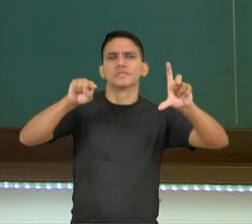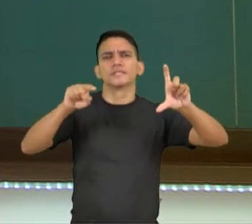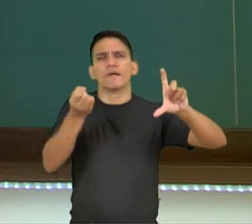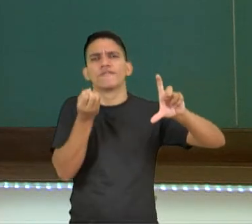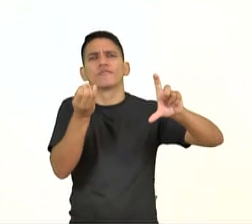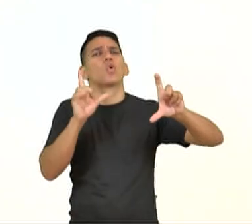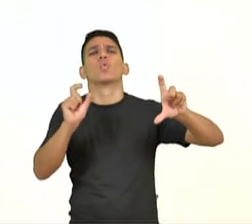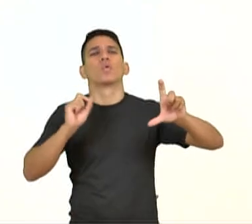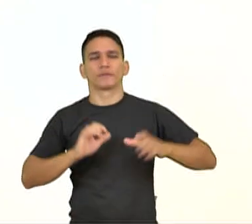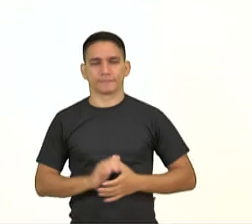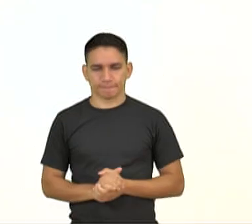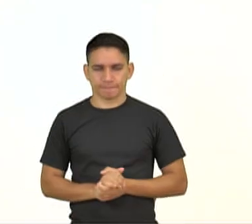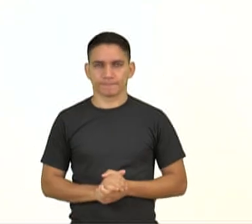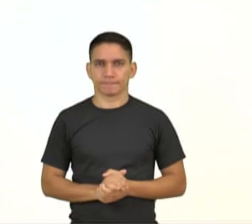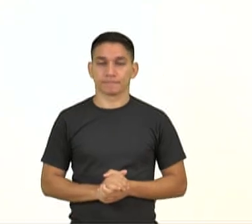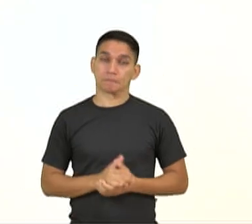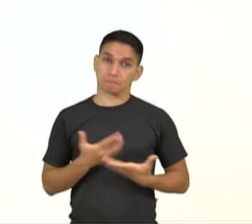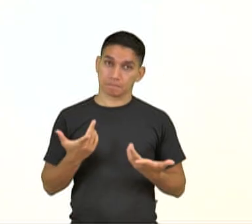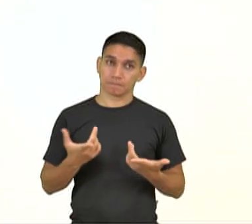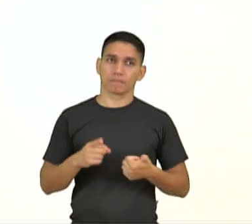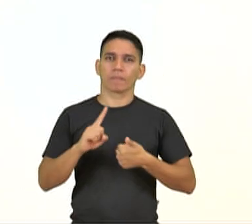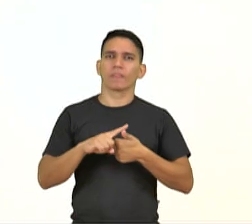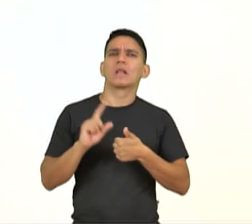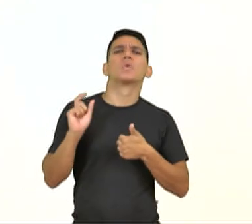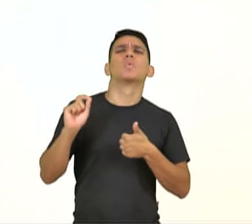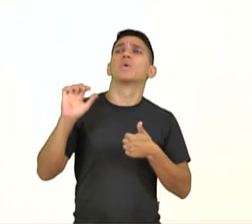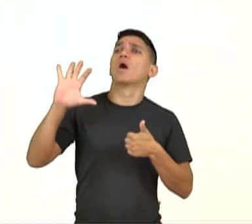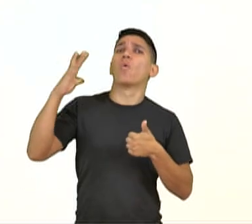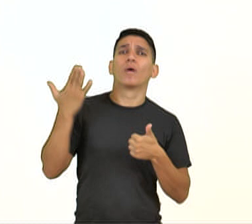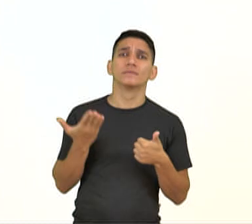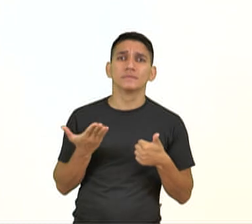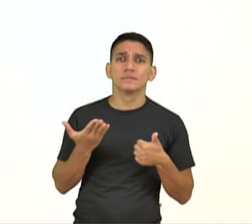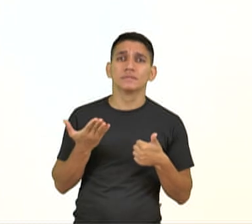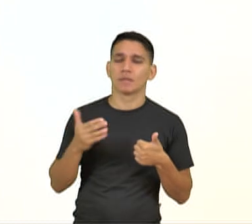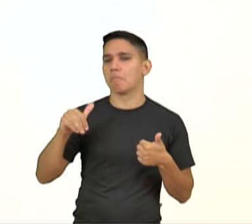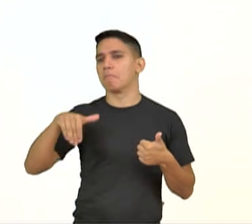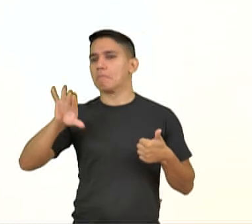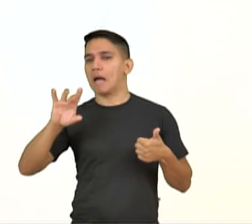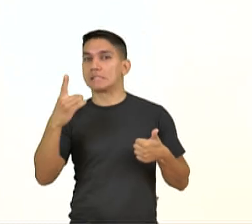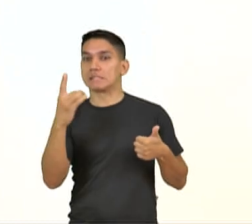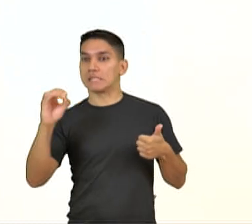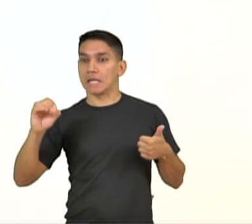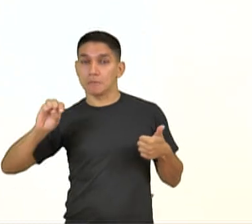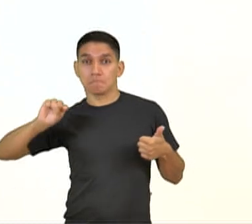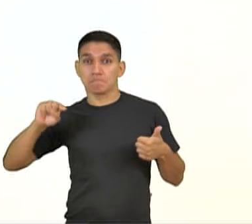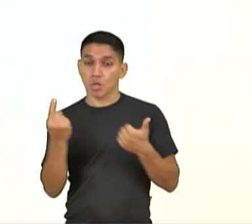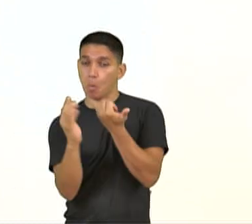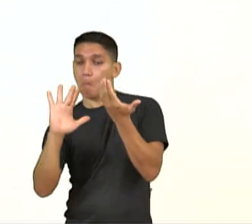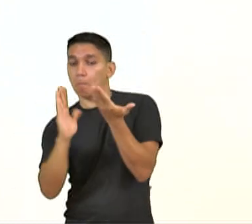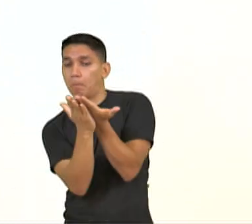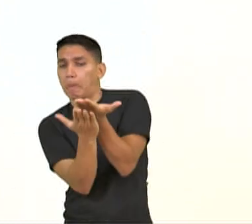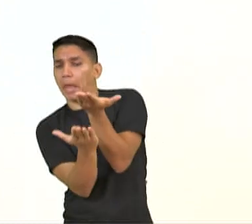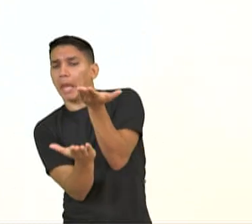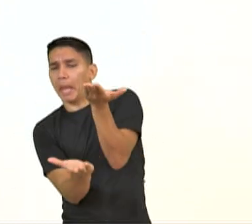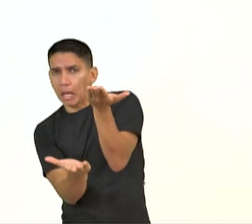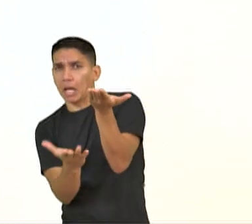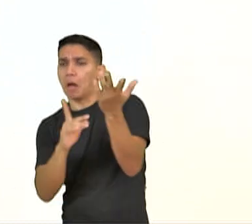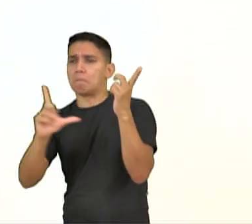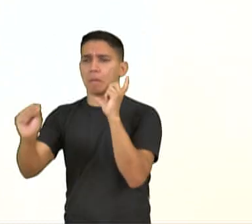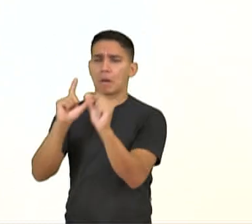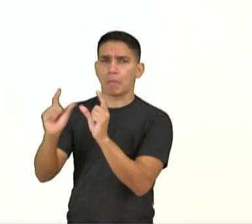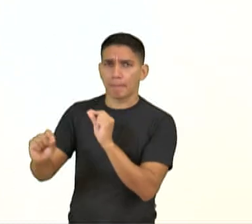notícia? O que aconteceu? Olha só, mais de 100 mil processos de refúgio tiveram